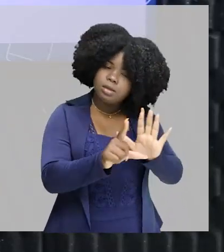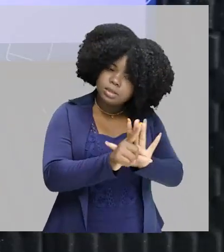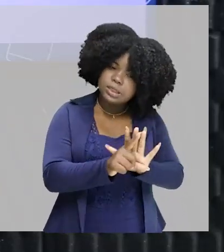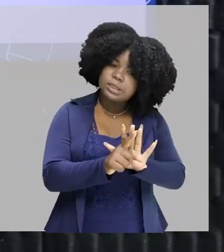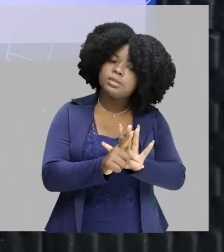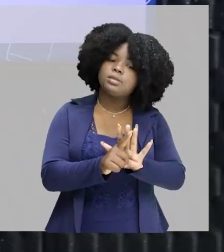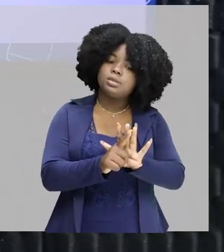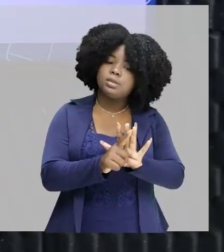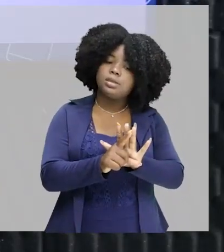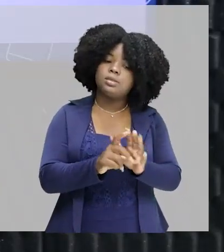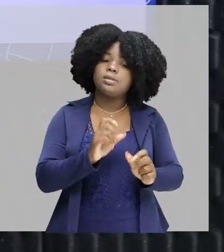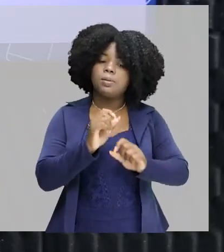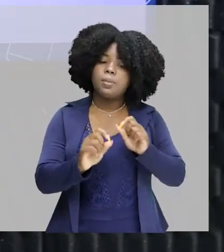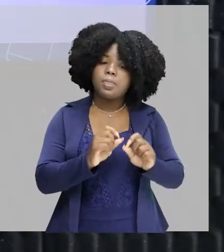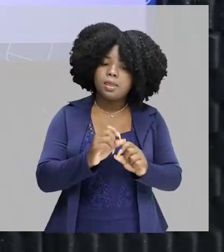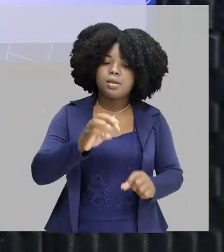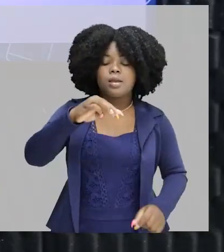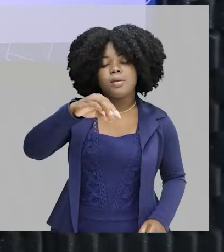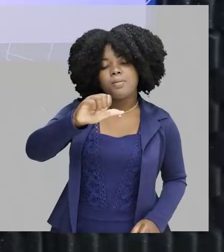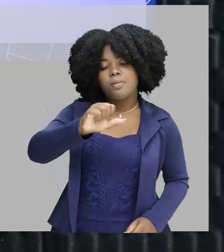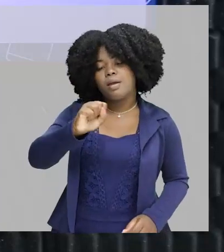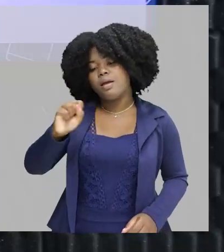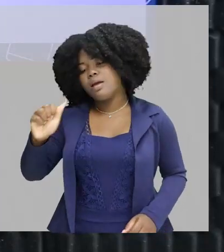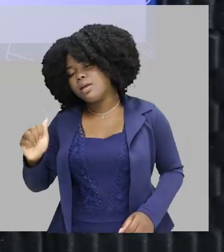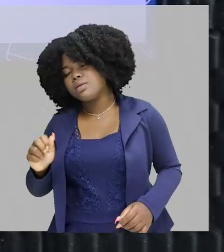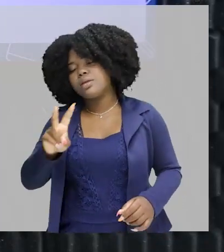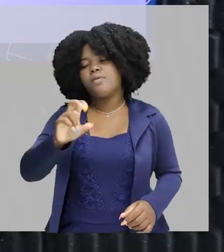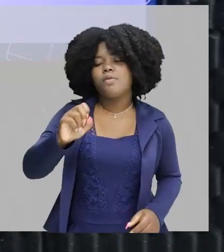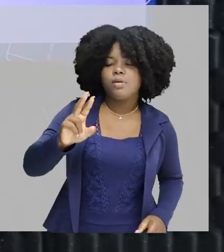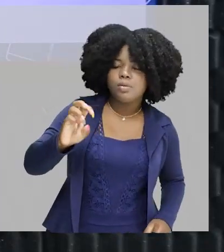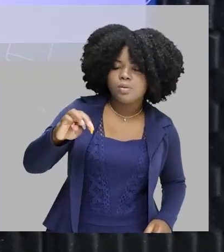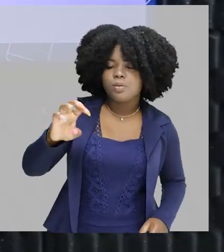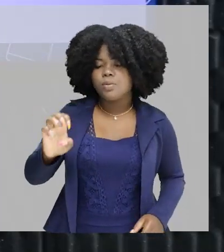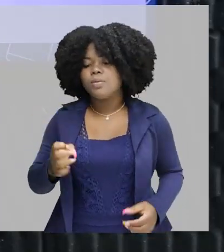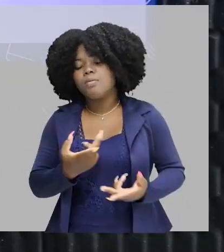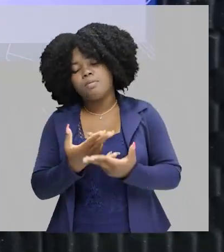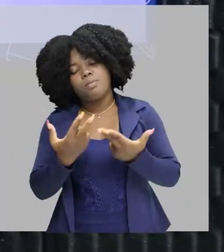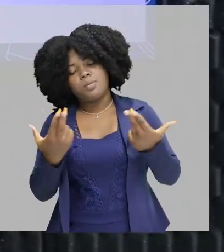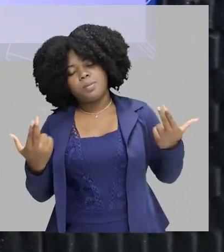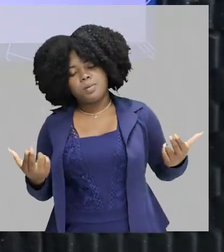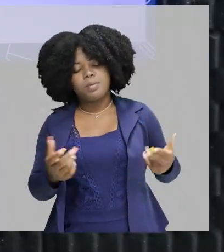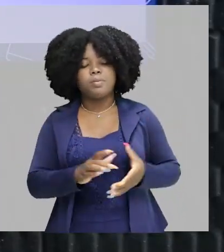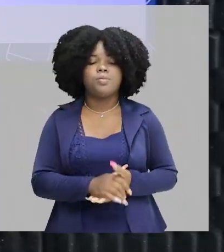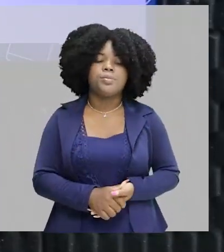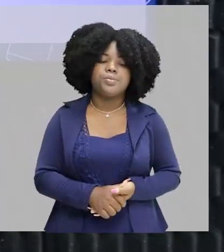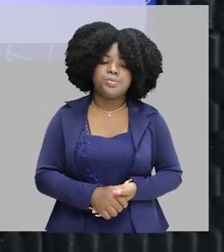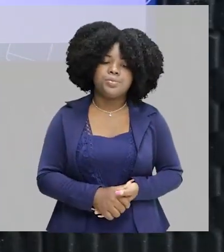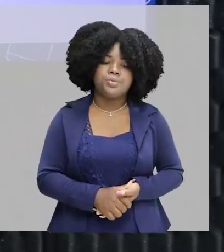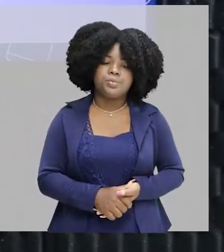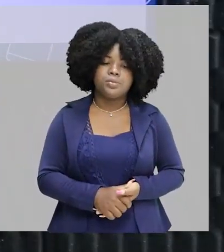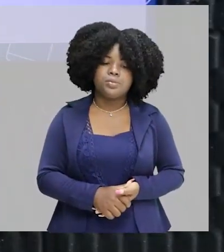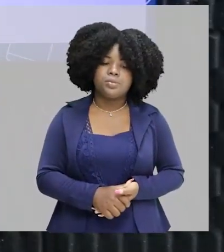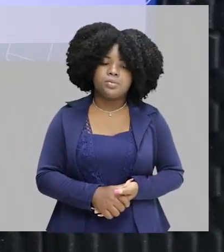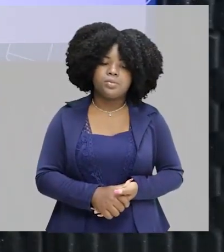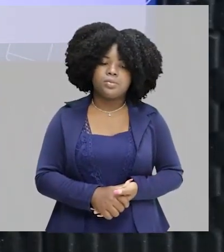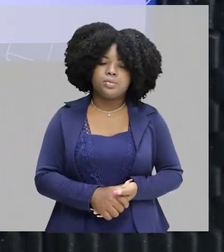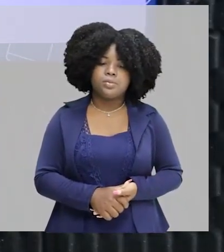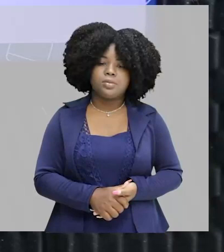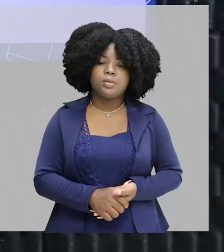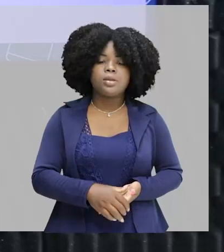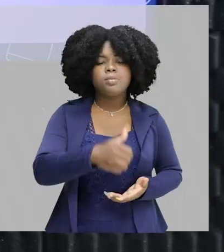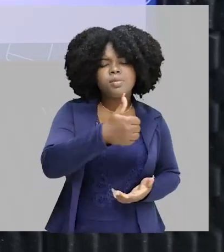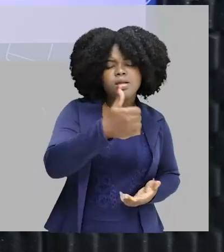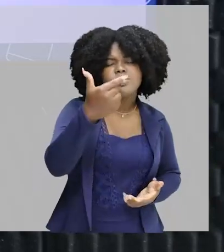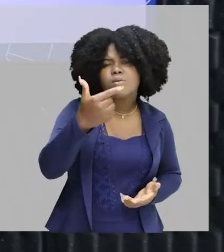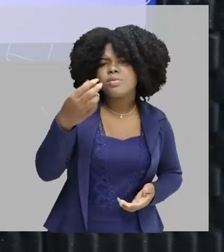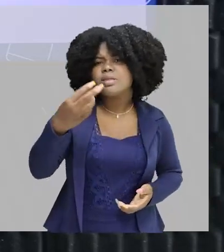das reações, que são as leis ponderais, as leis volumétricas, certo? Ou seja, aqueles passos todos